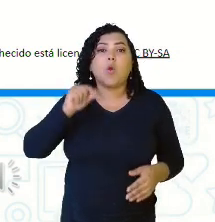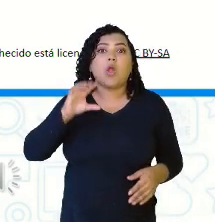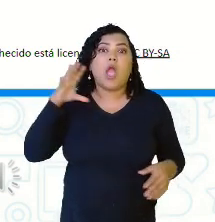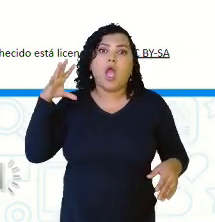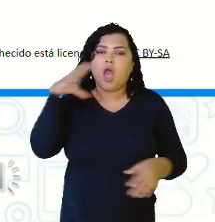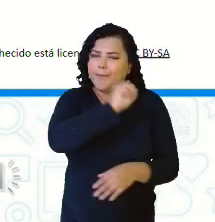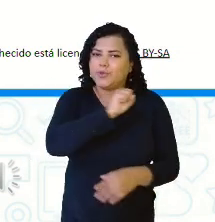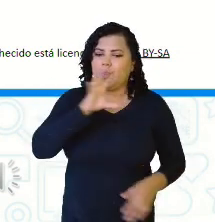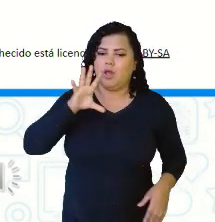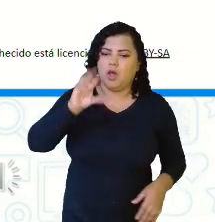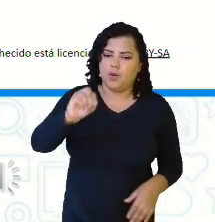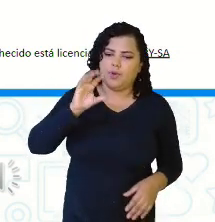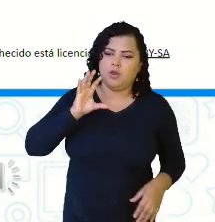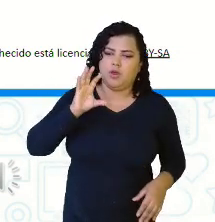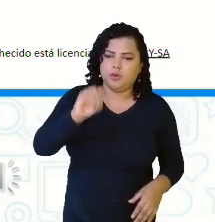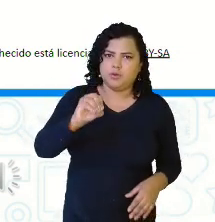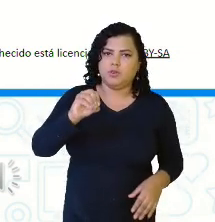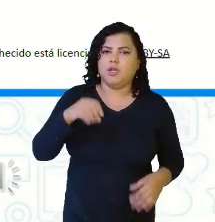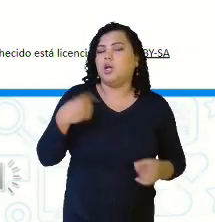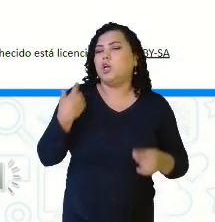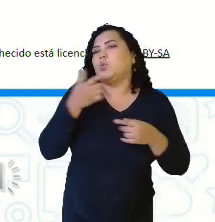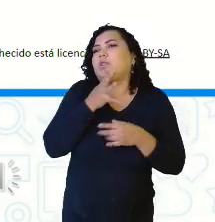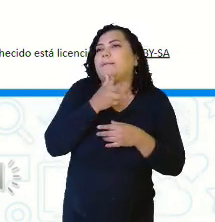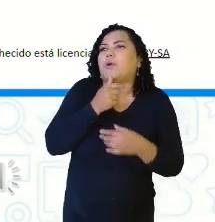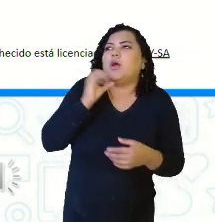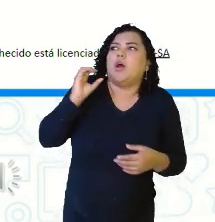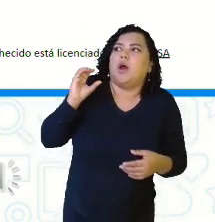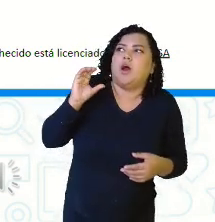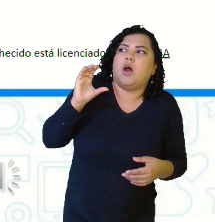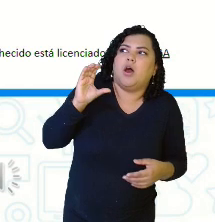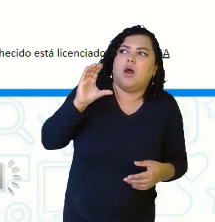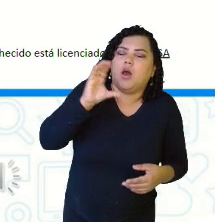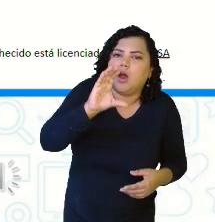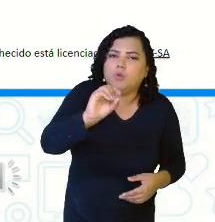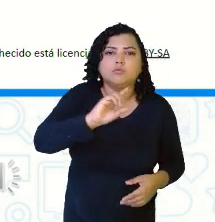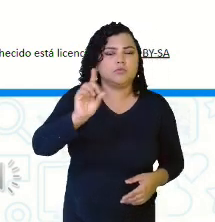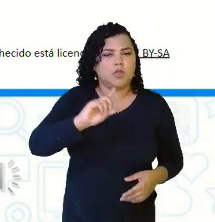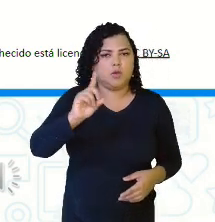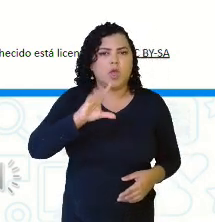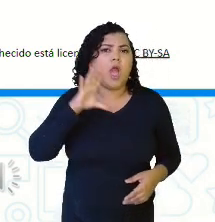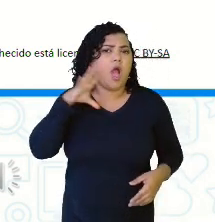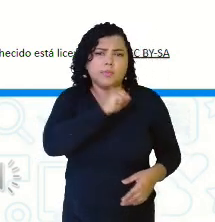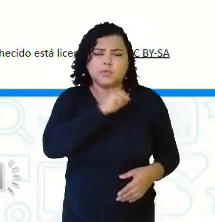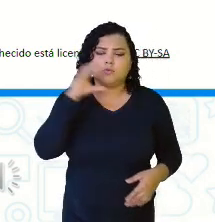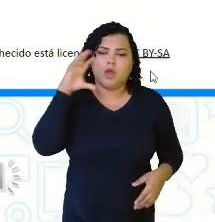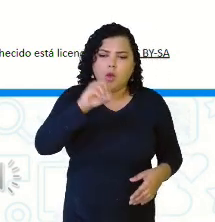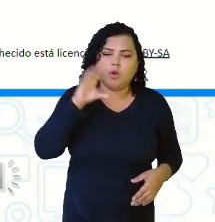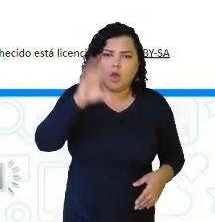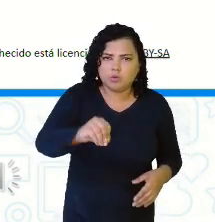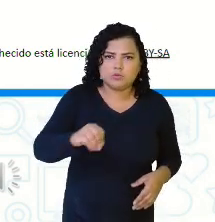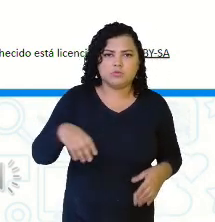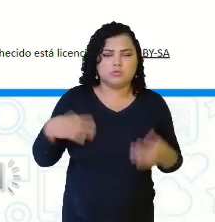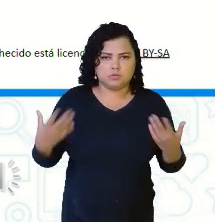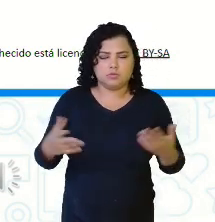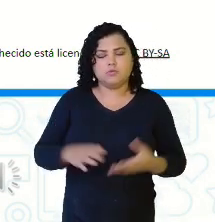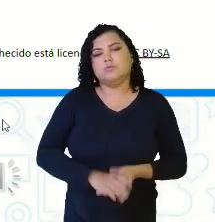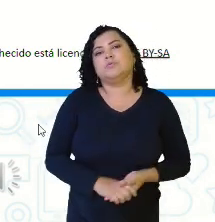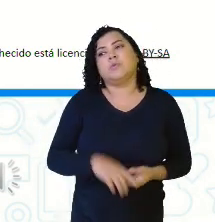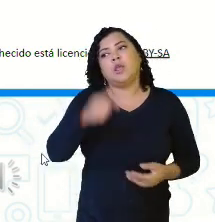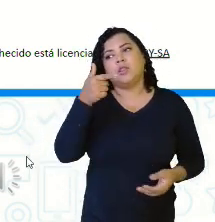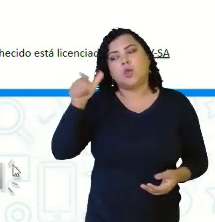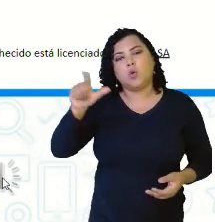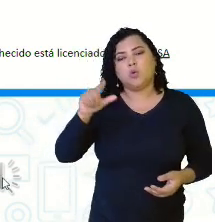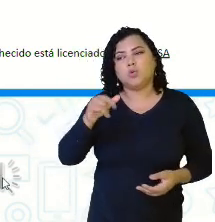curta duração. O cachorro não demora muito tempo para realizar esse som que ele faz. Aí nós temos outro